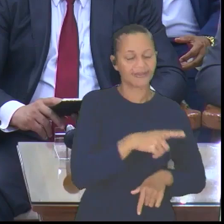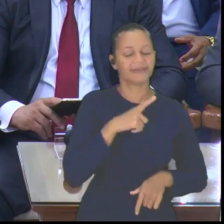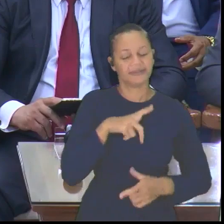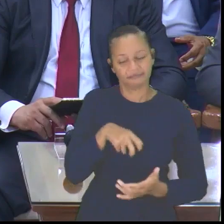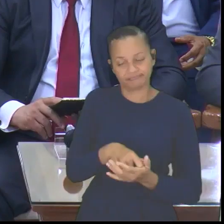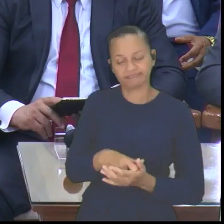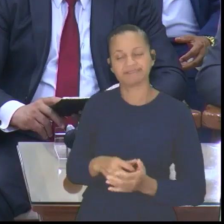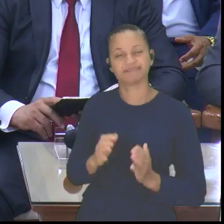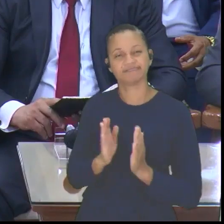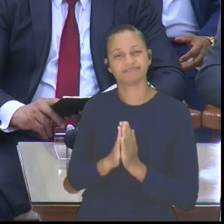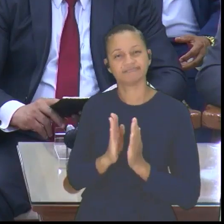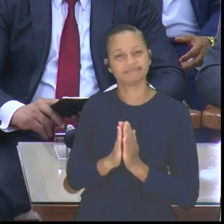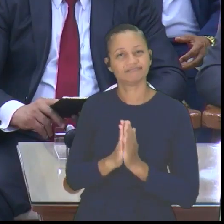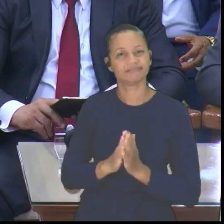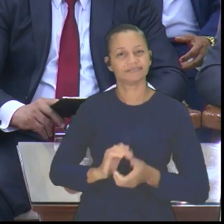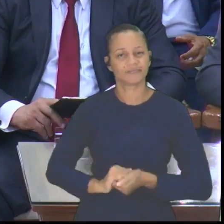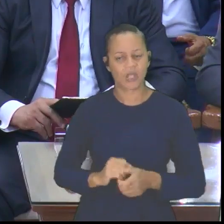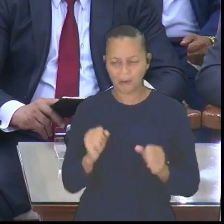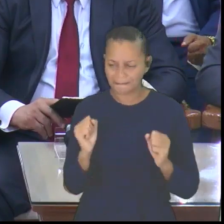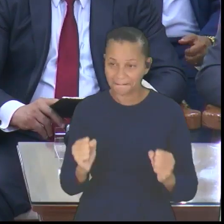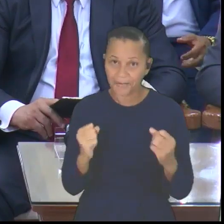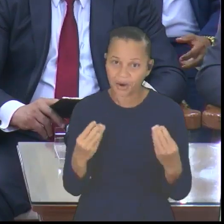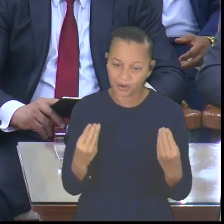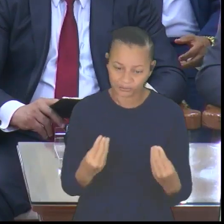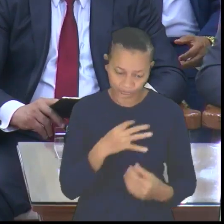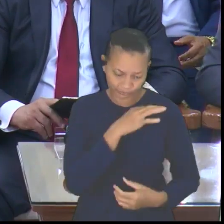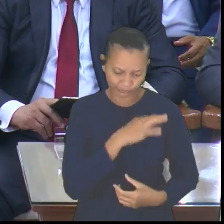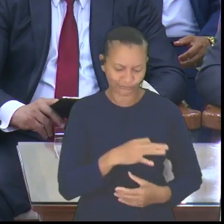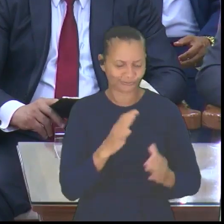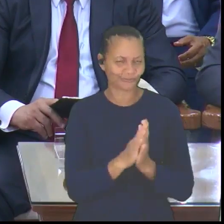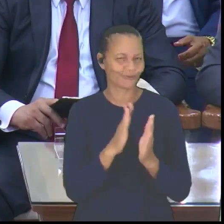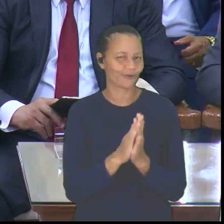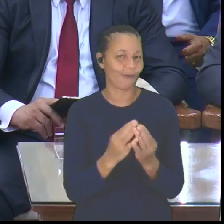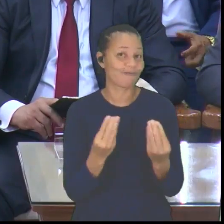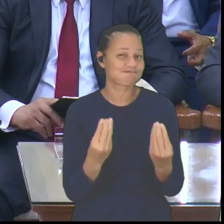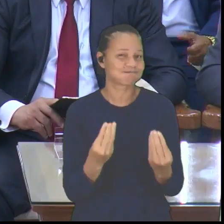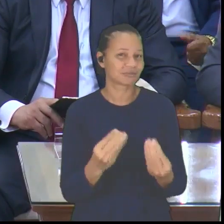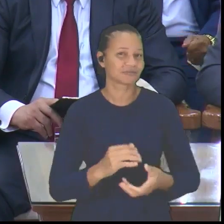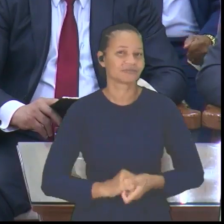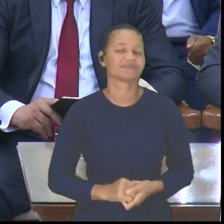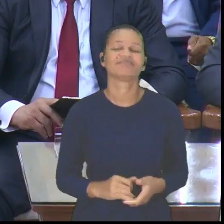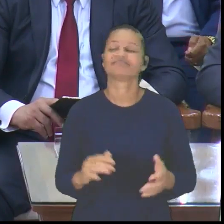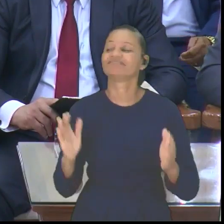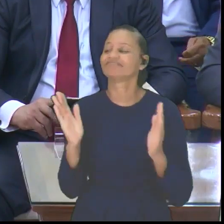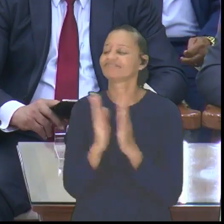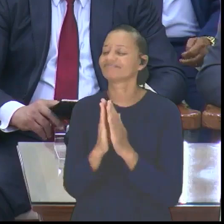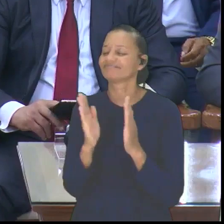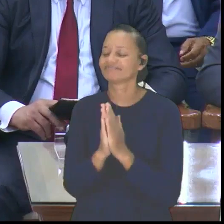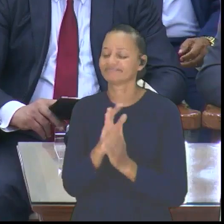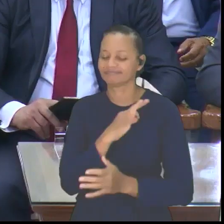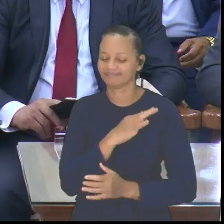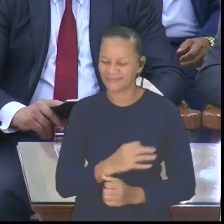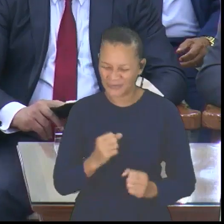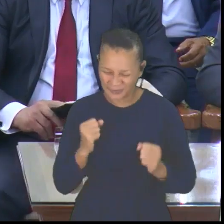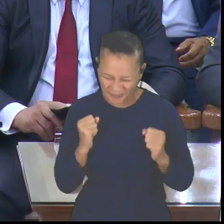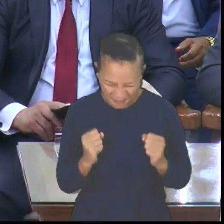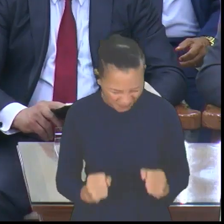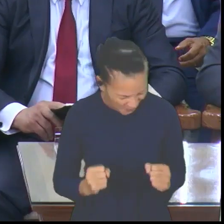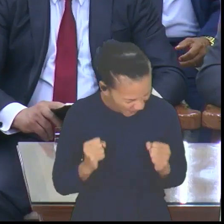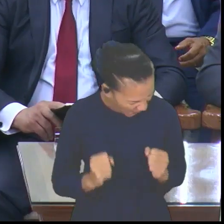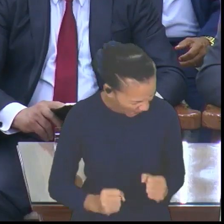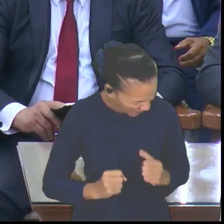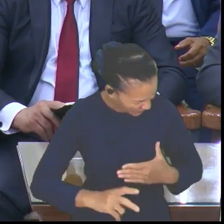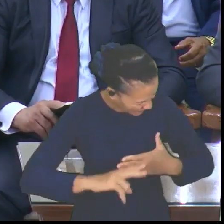Quem pode com um justo que ora? A oração de um justo pode muito em